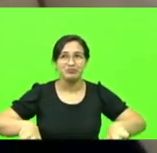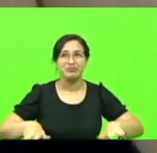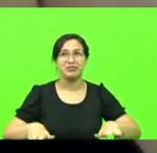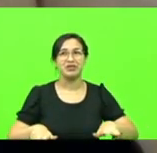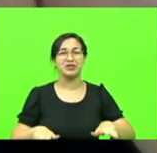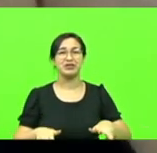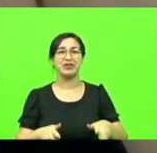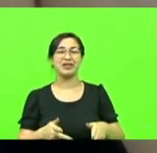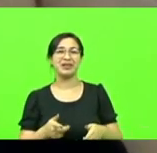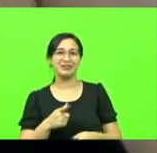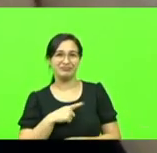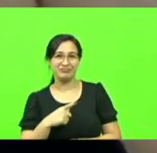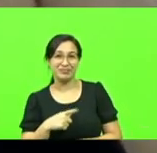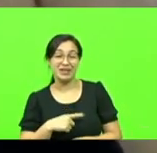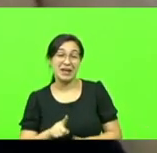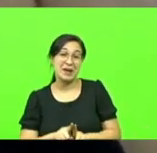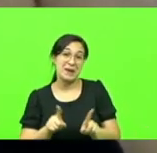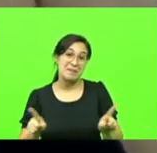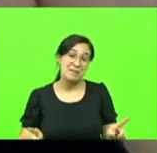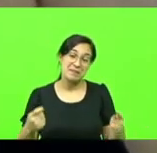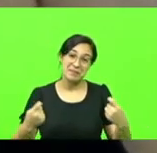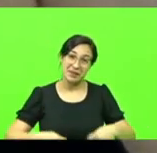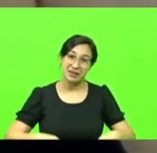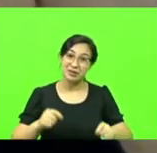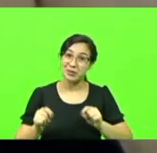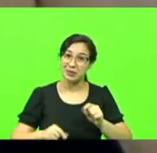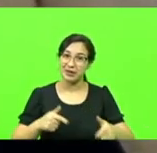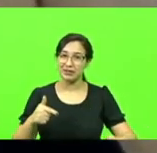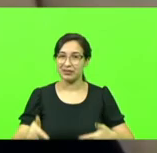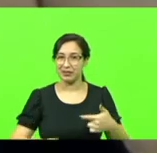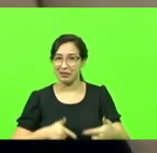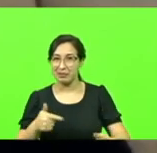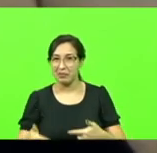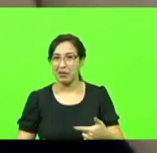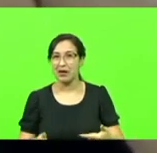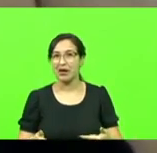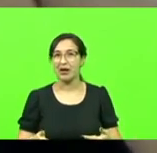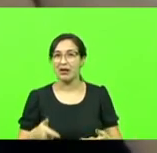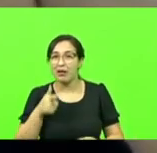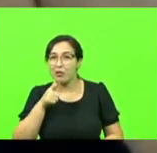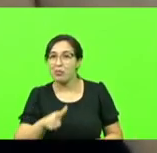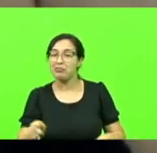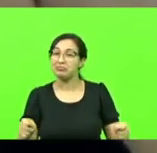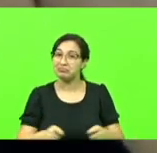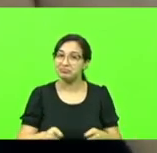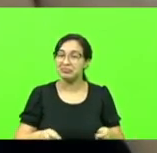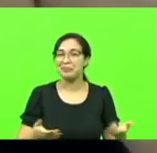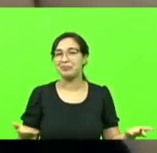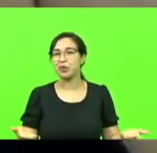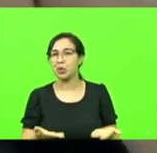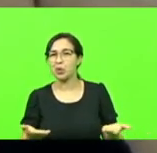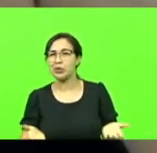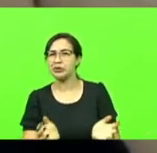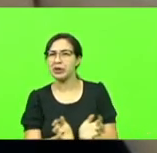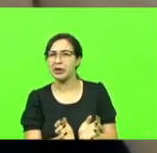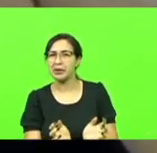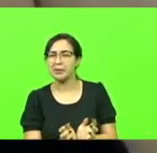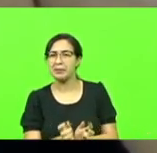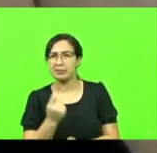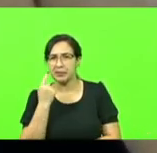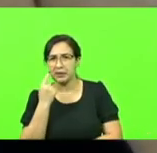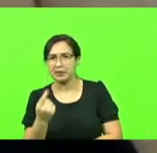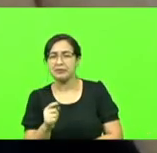finitos, né? Mas a gente tem que tentar trabalhar aí no que a gente consegue. Hoje, as APAEs, no geral, eu fiz um levantamento, né, e a